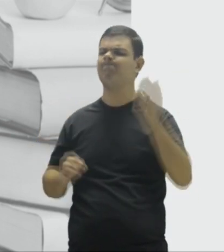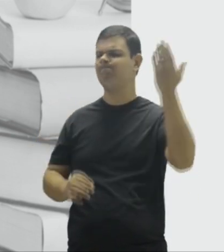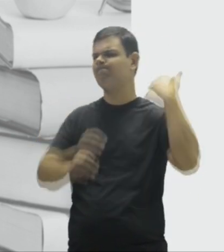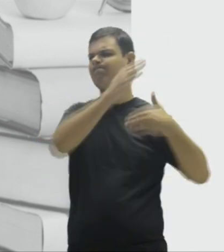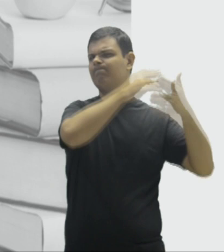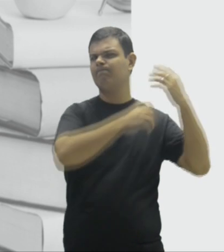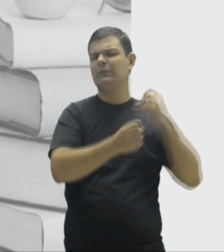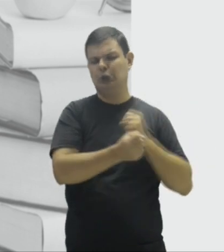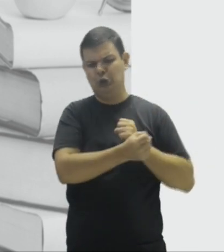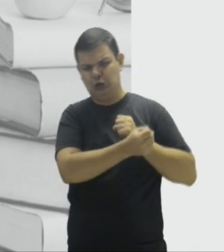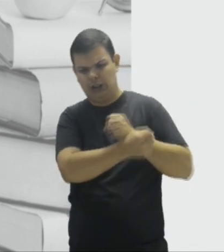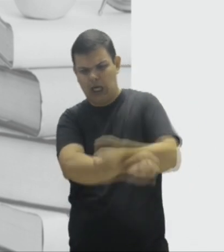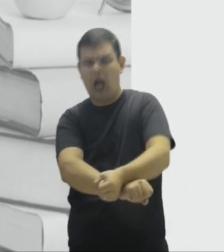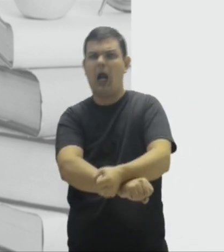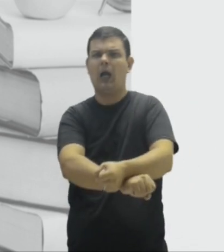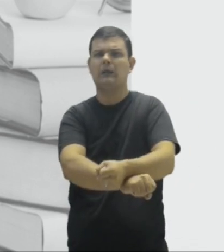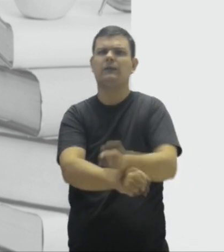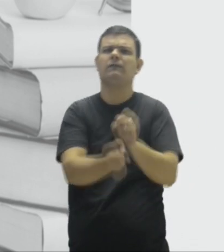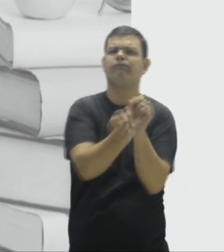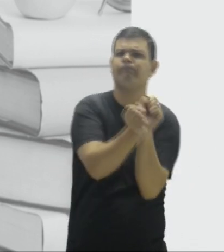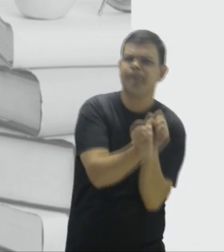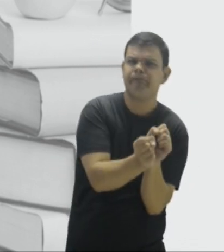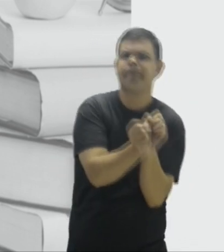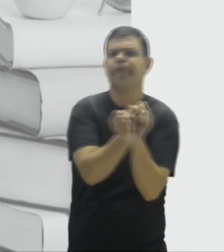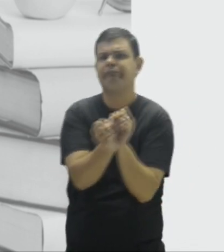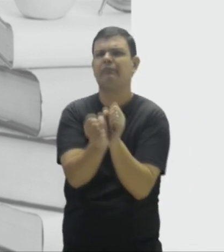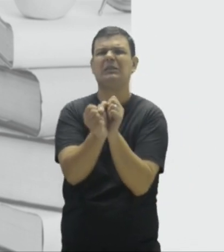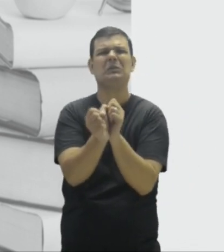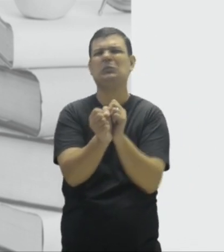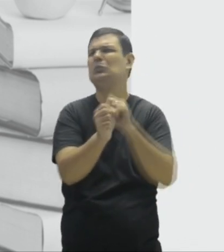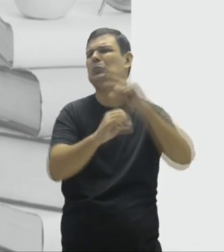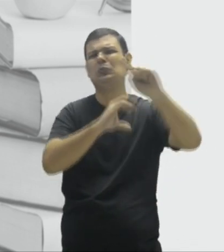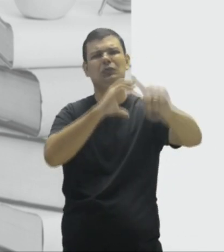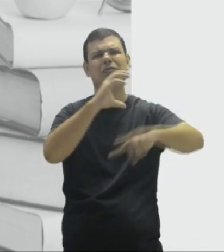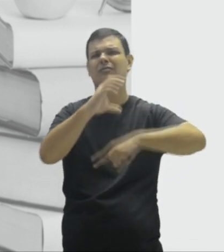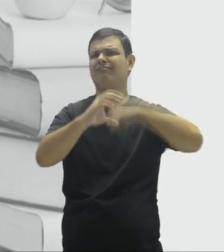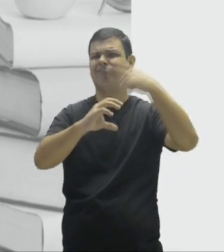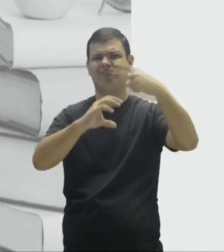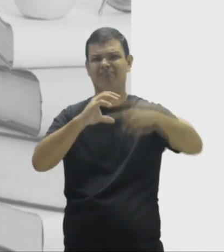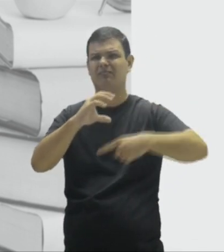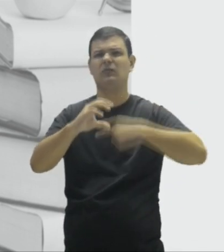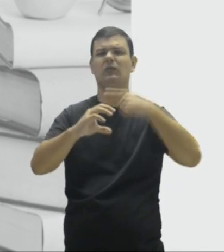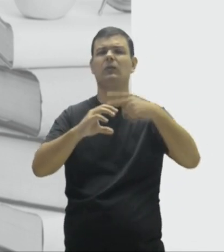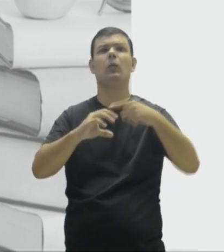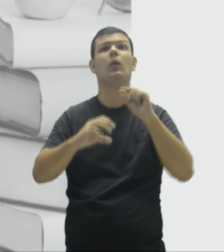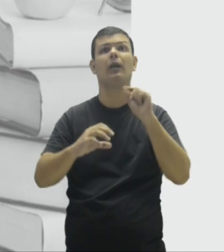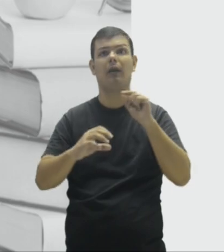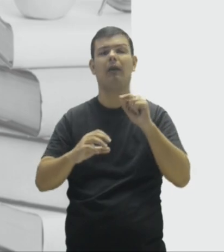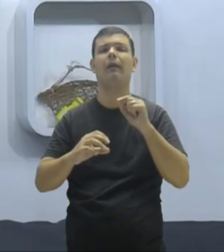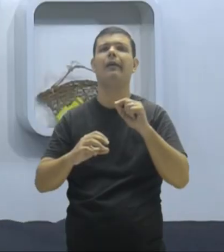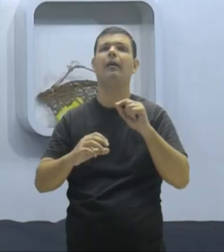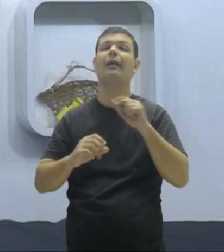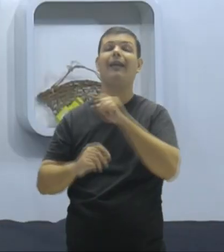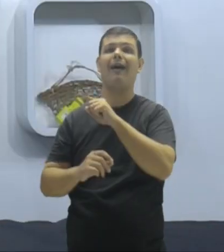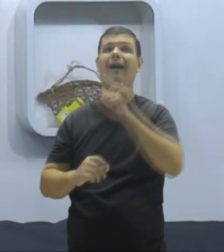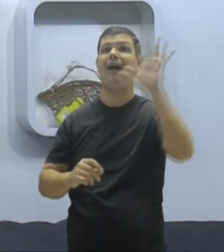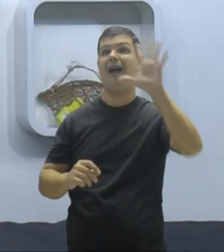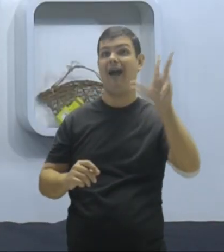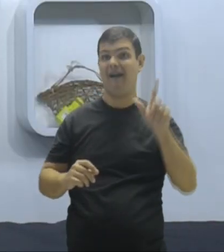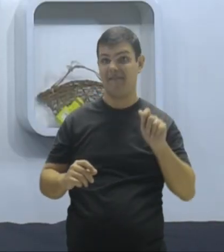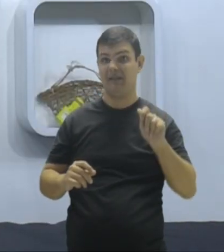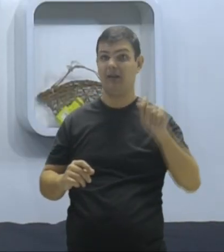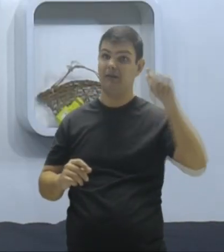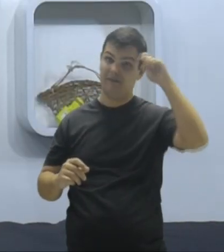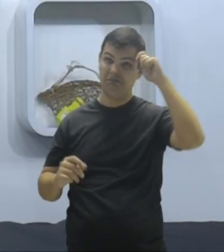Brasil e no mundo, né? Que marcou a história tragicamente. Os africanos vieram para o Brasil em massa,